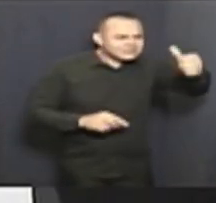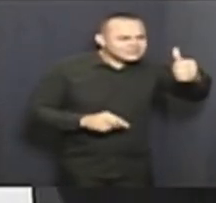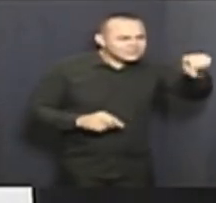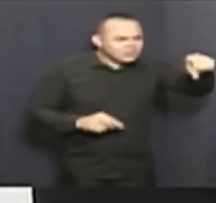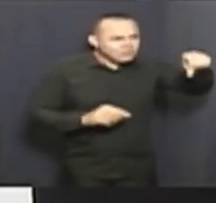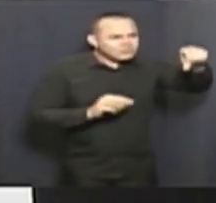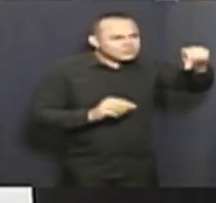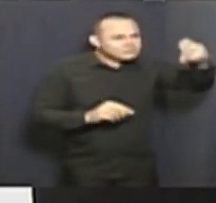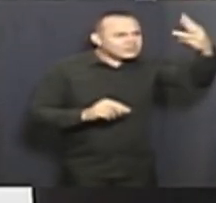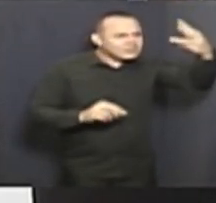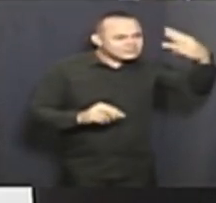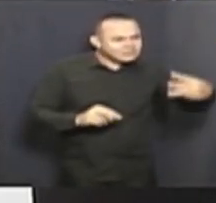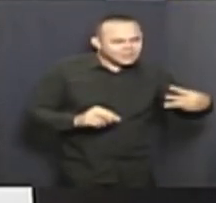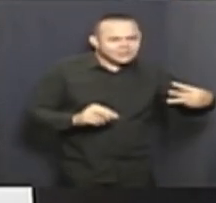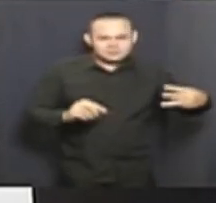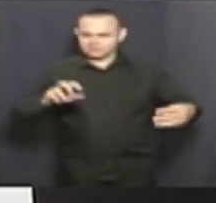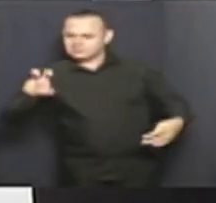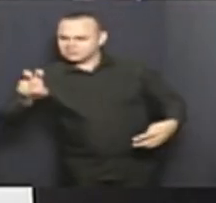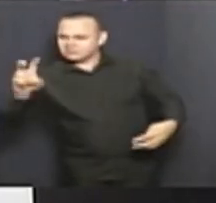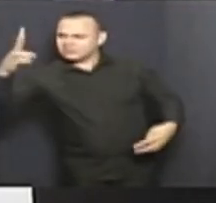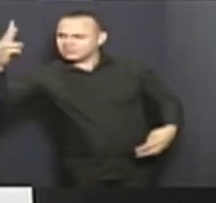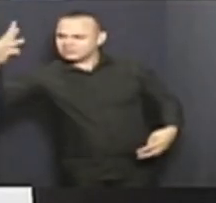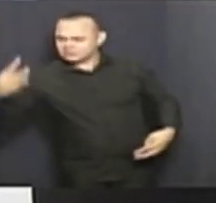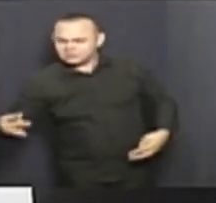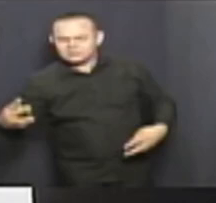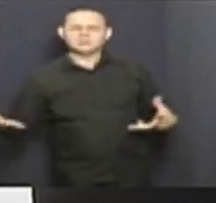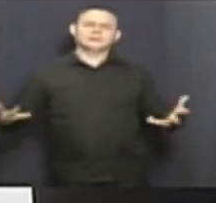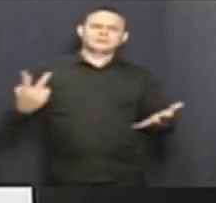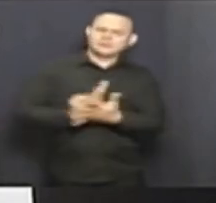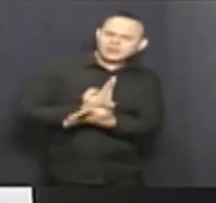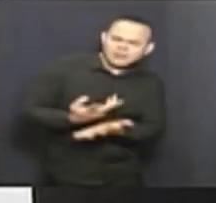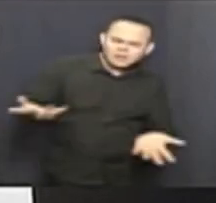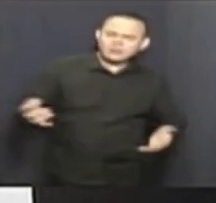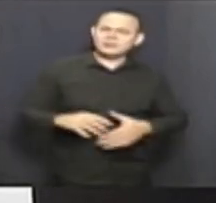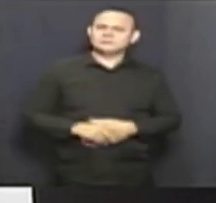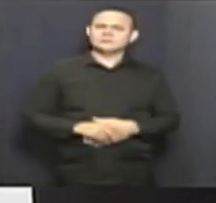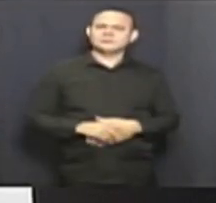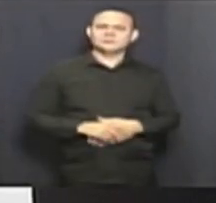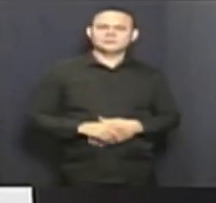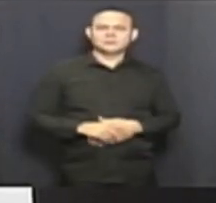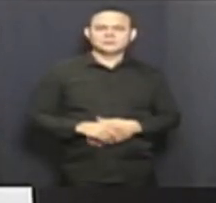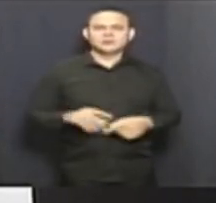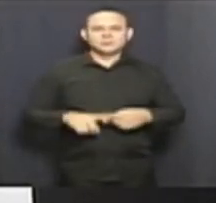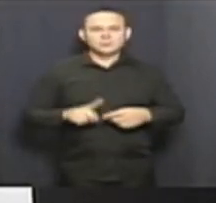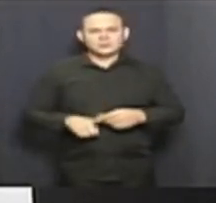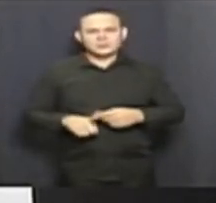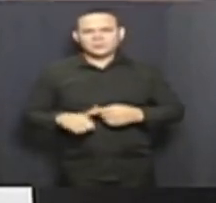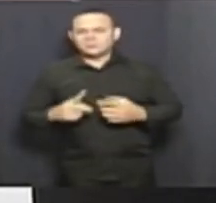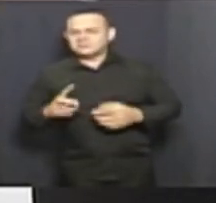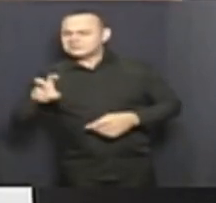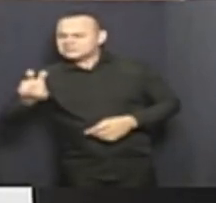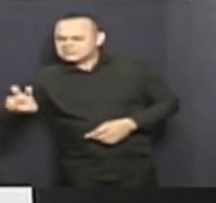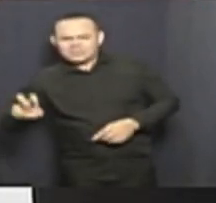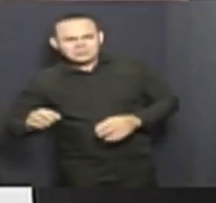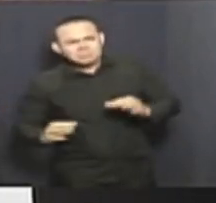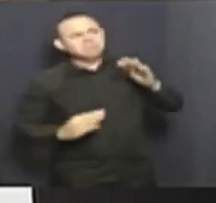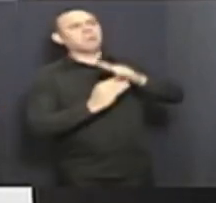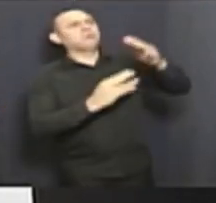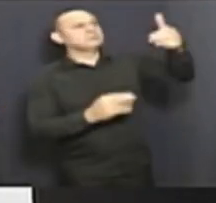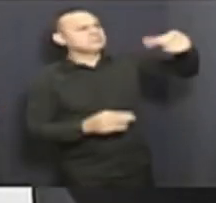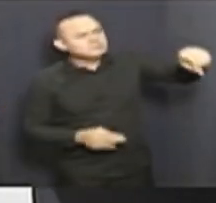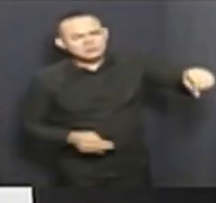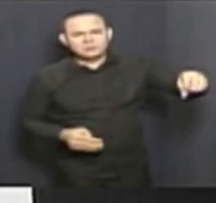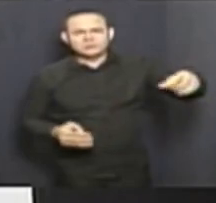soma e subtração eu sei fazer que é isso a margem de erro é de 3% você vai de 5 a 19